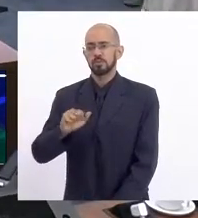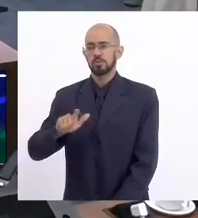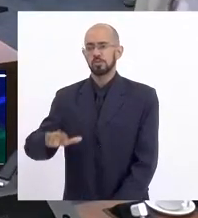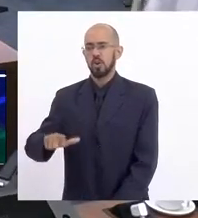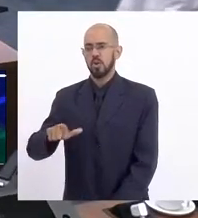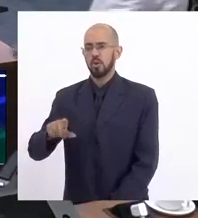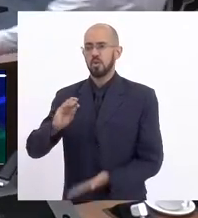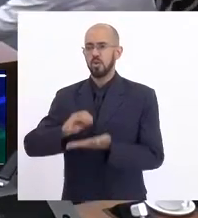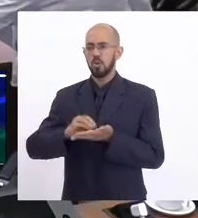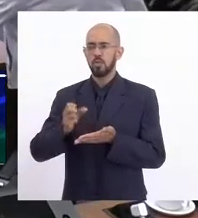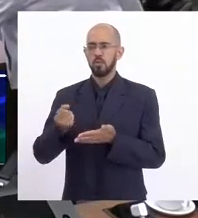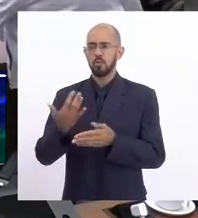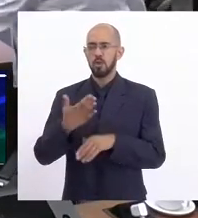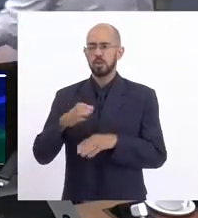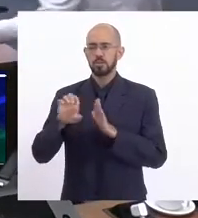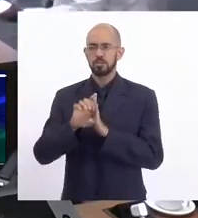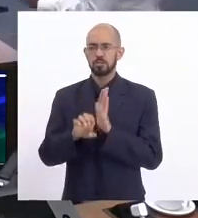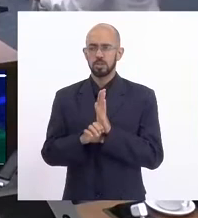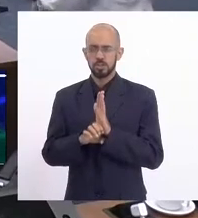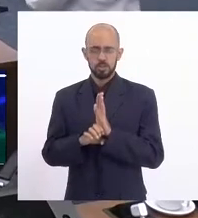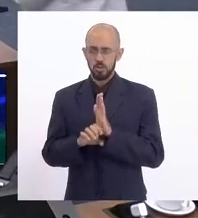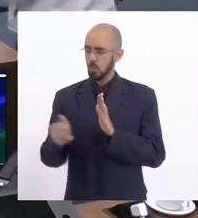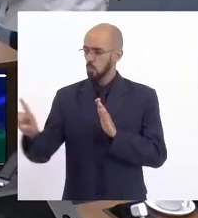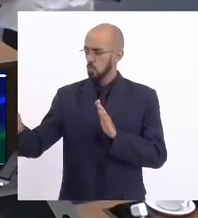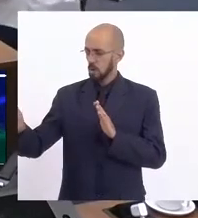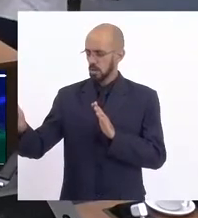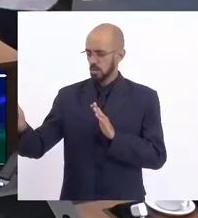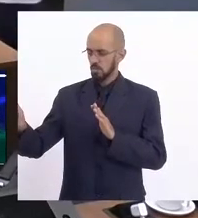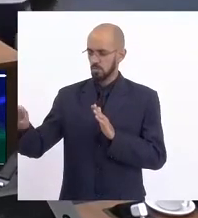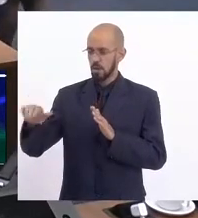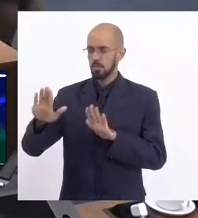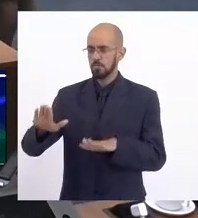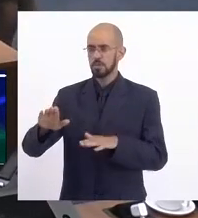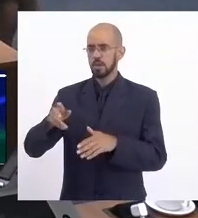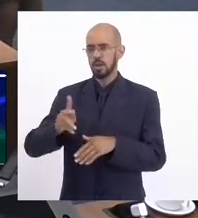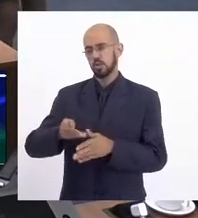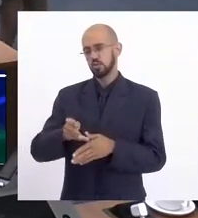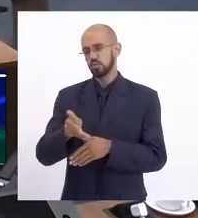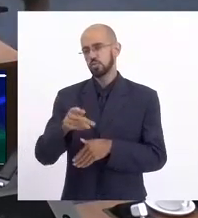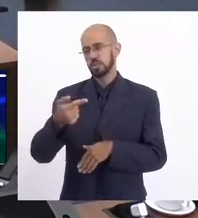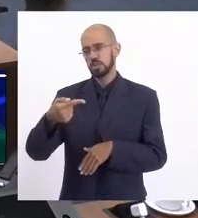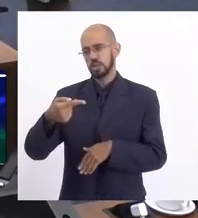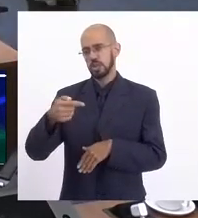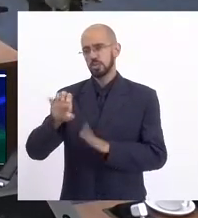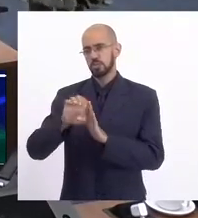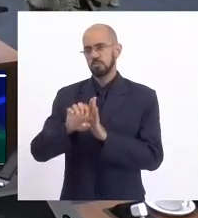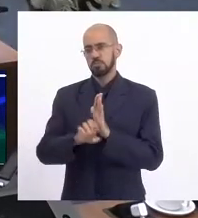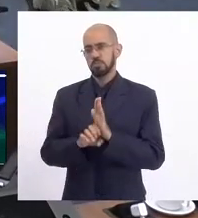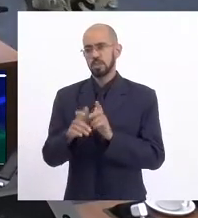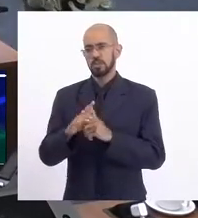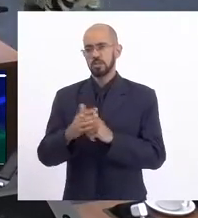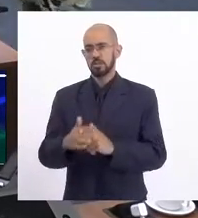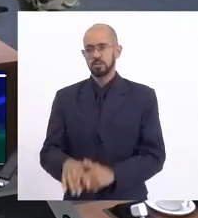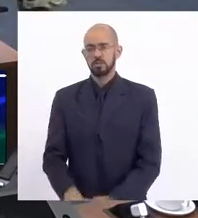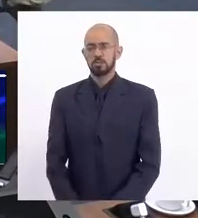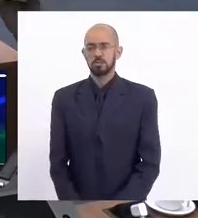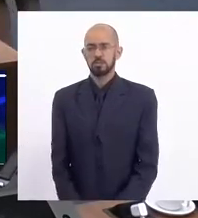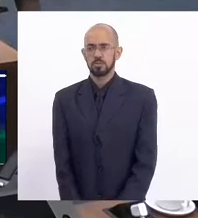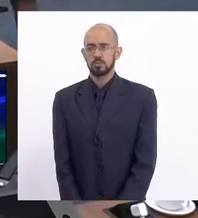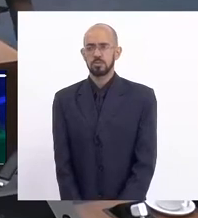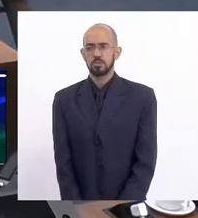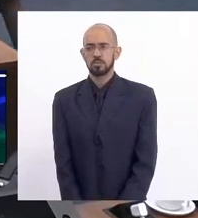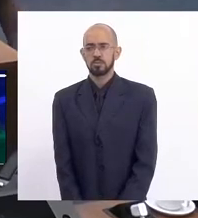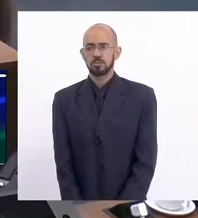quantas emendas? Uma emenda só. Continua 7 emendas. Foi apenas uma emenda do PSOL.